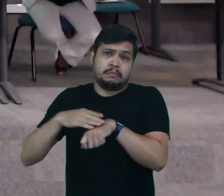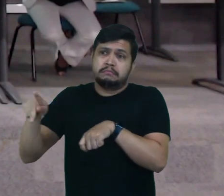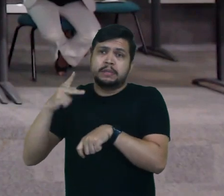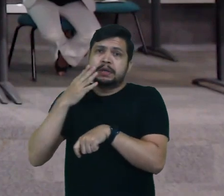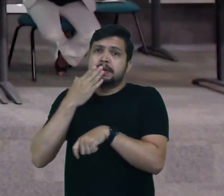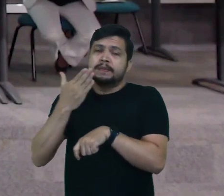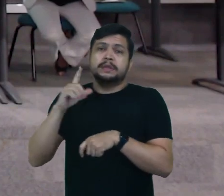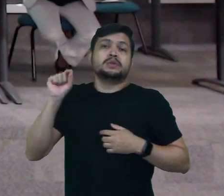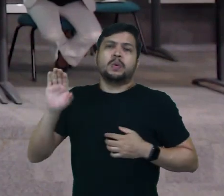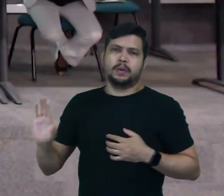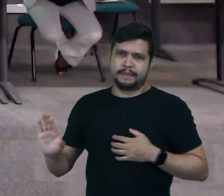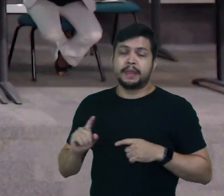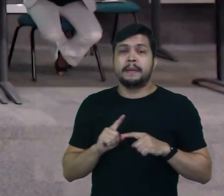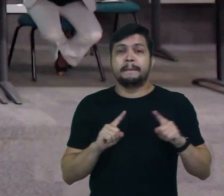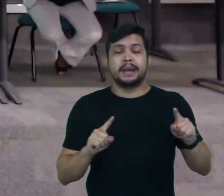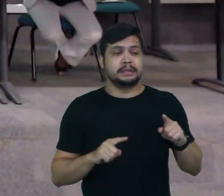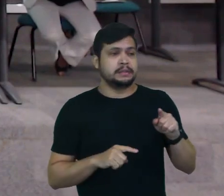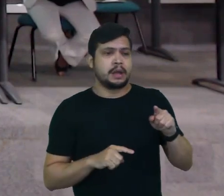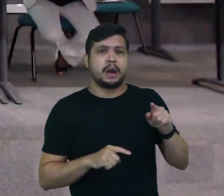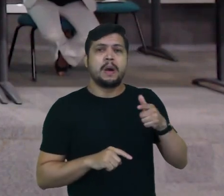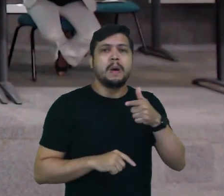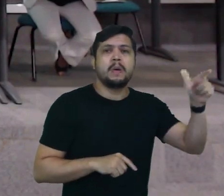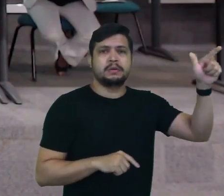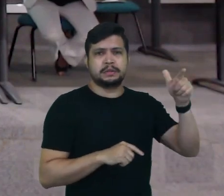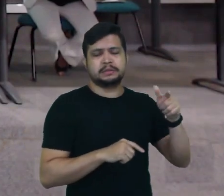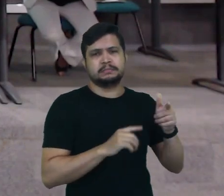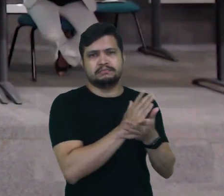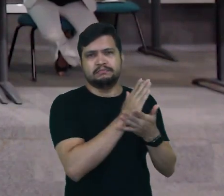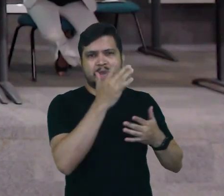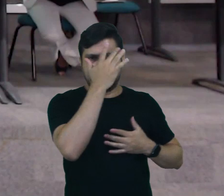mas tem gente com fome por necessidade de uma proteína animal